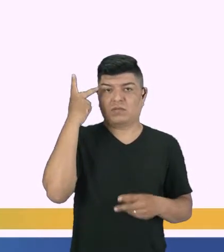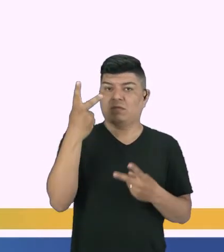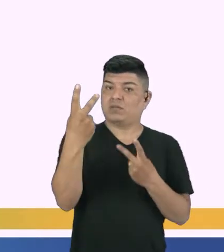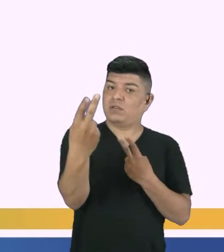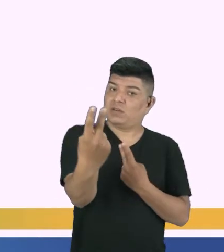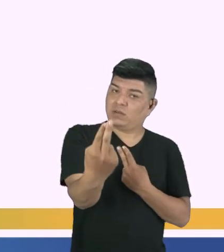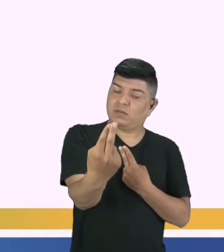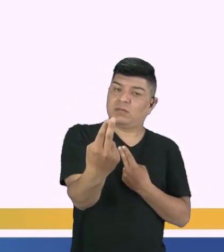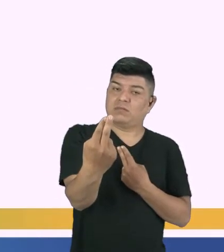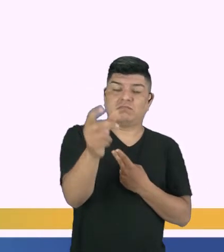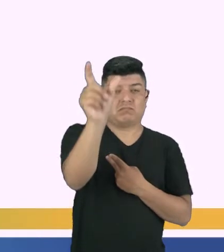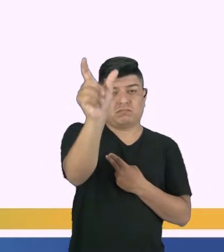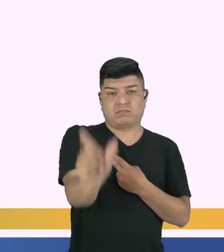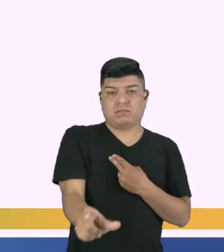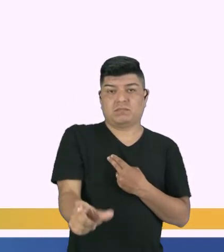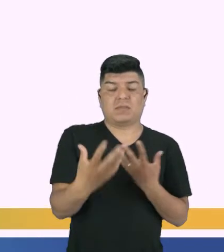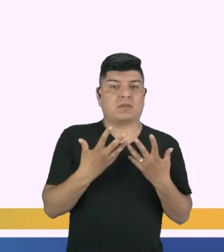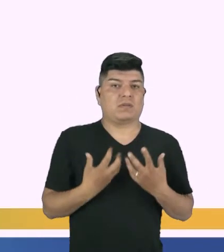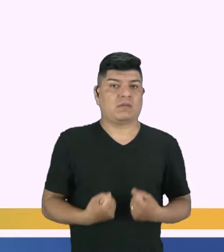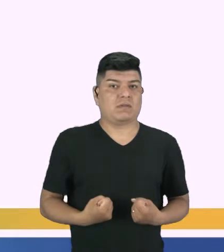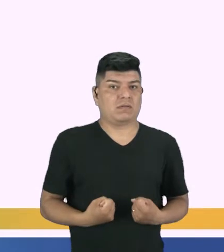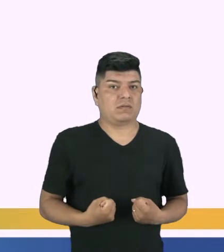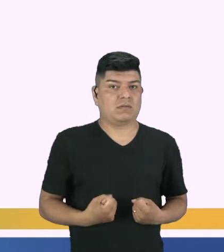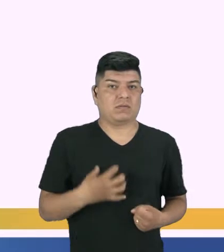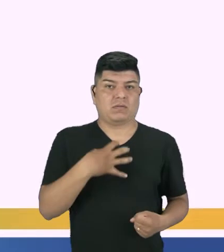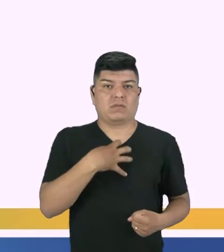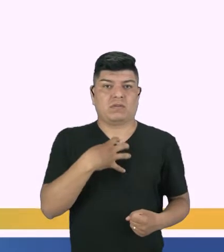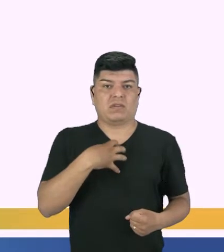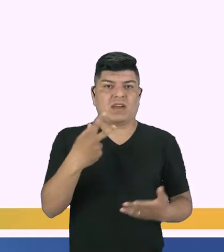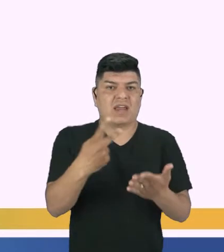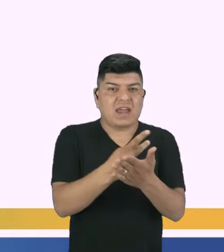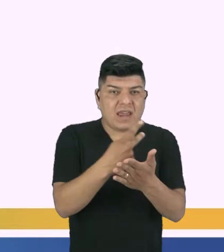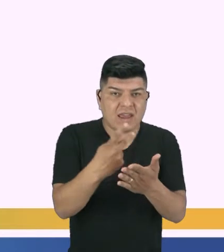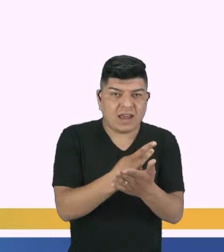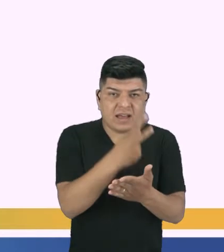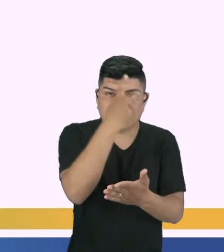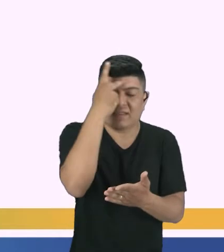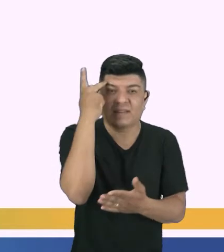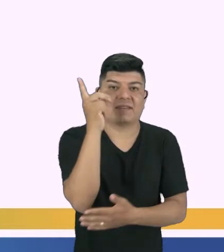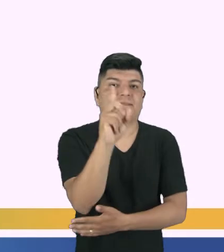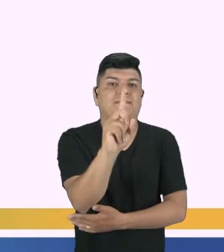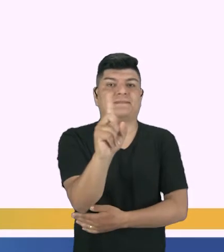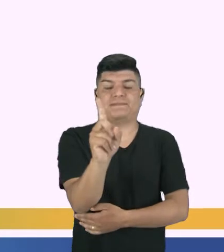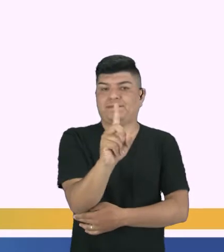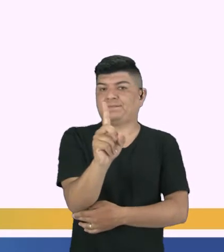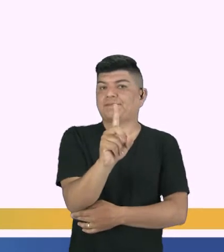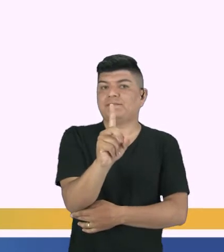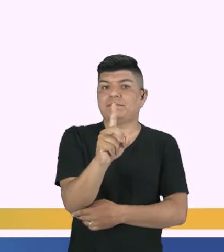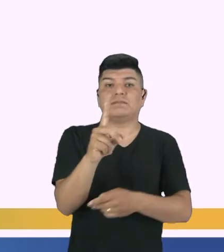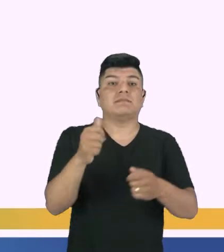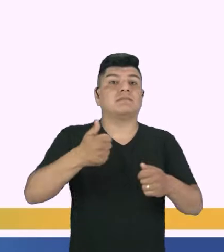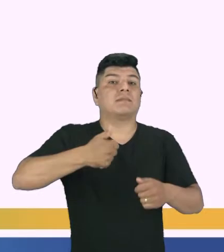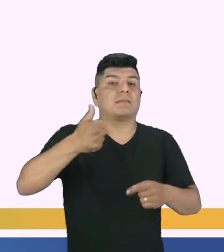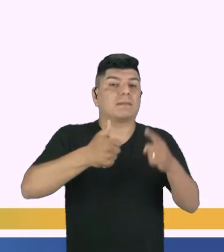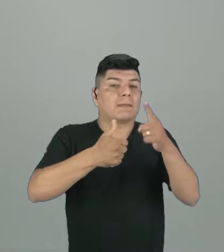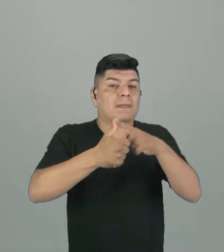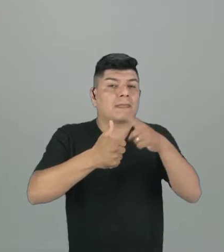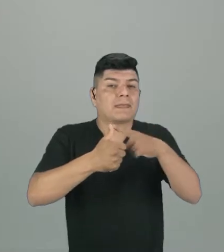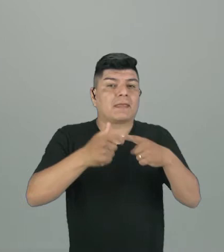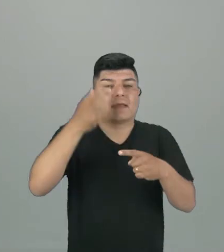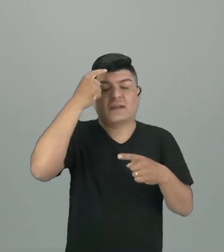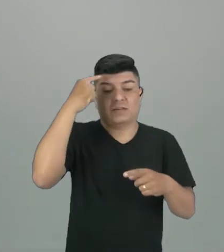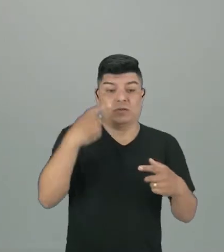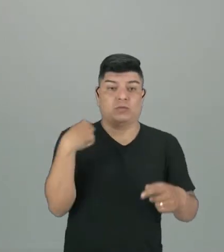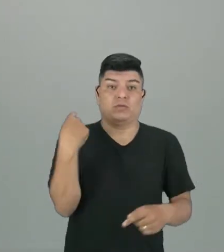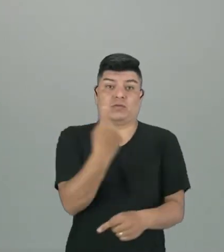são. Evidentemente, não é a aceitação do comportamento errado das pessoas, não é? A gente deve primeiro pensar no nosso